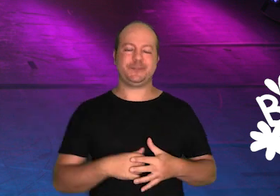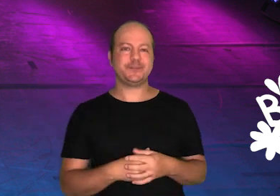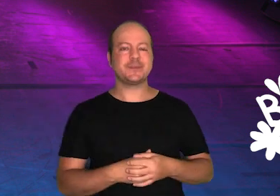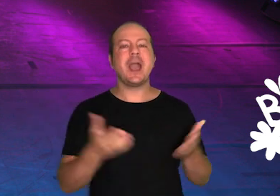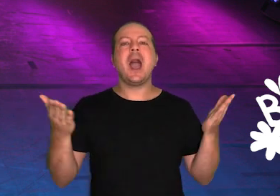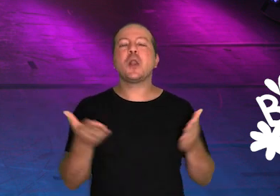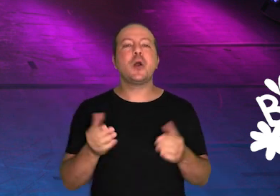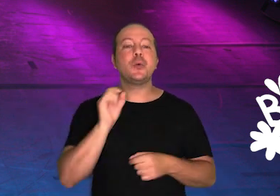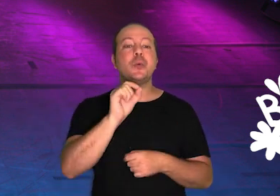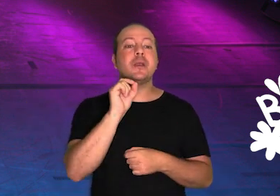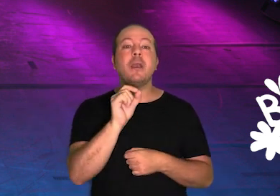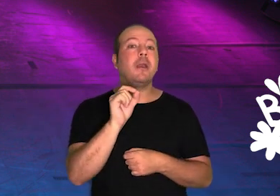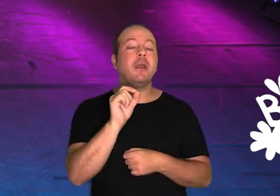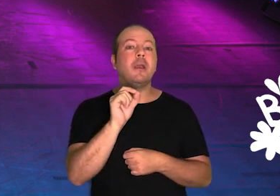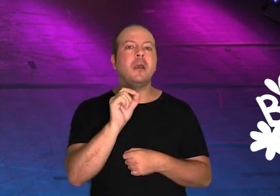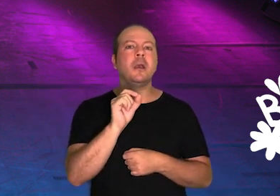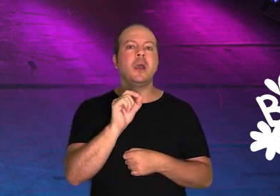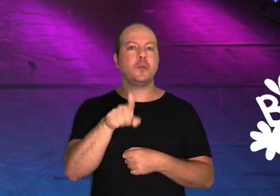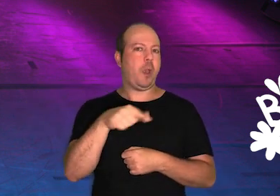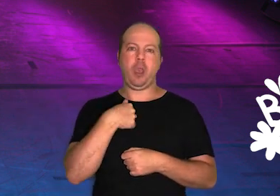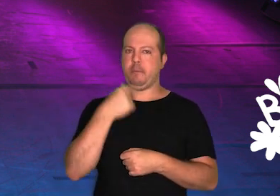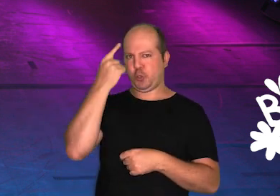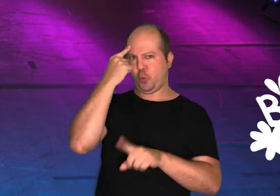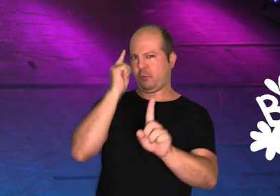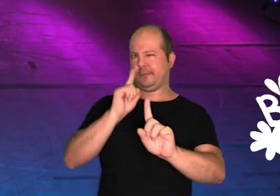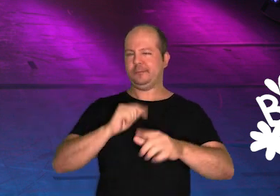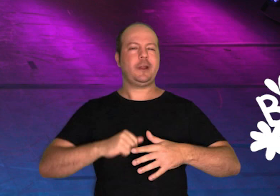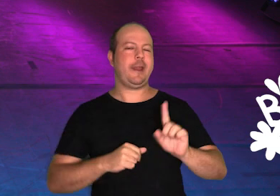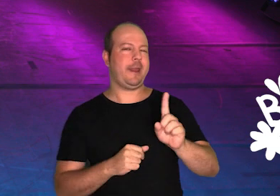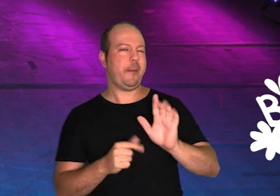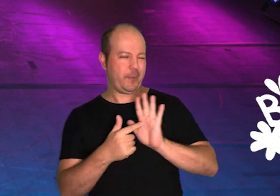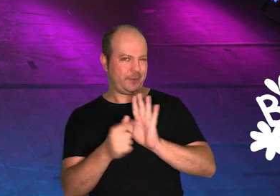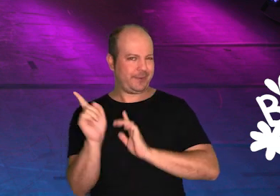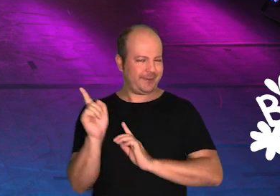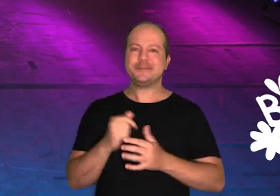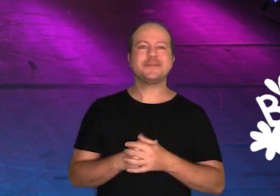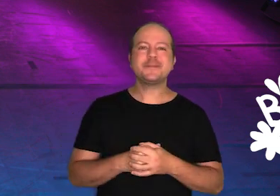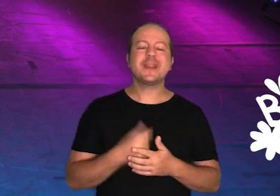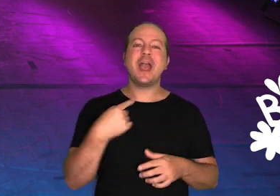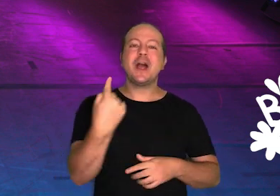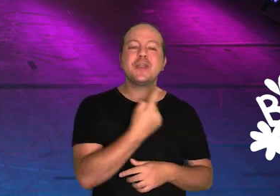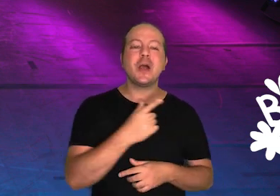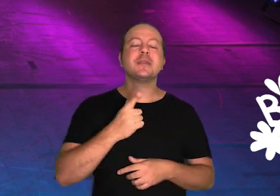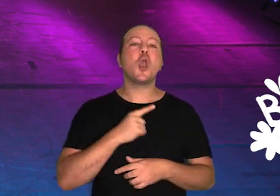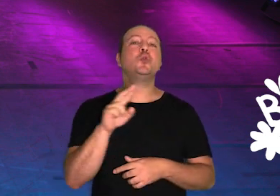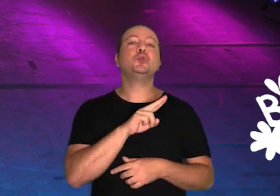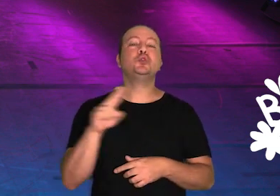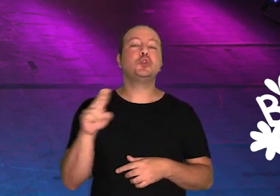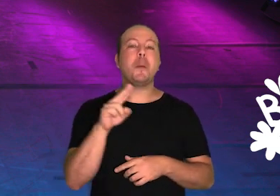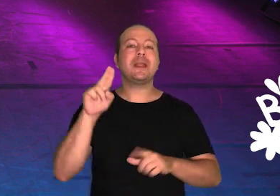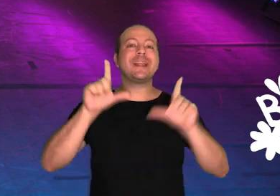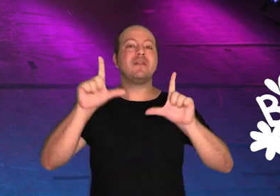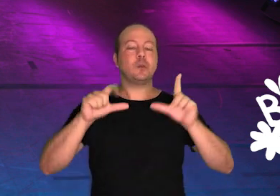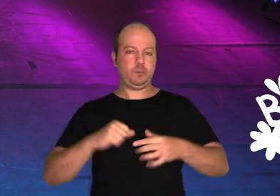Agora vamos aquecer a... Não, não é isso. Não. Nós, do Etc e Tal, chamamos isso aqui de